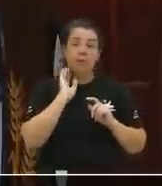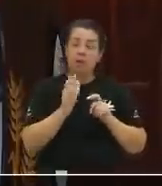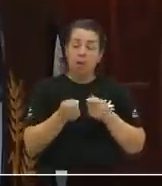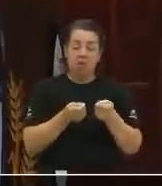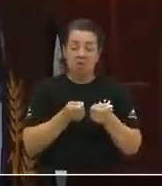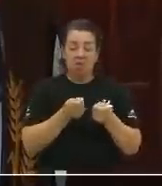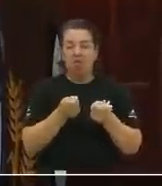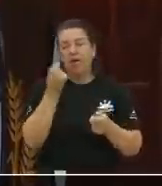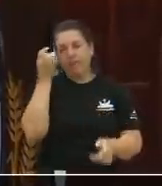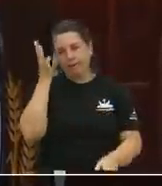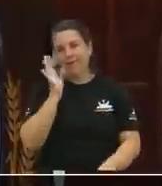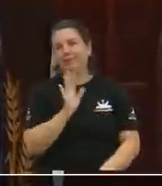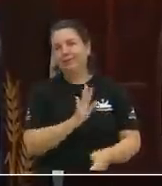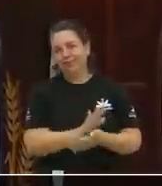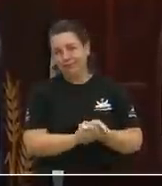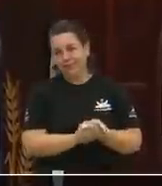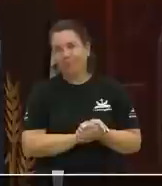manipular.